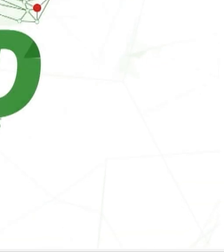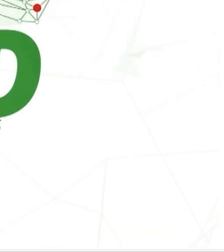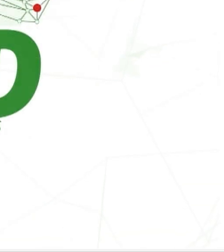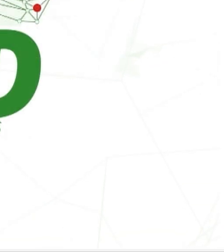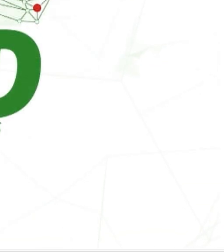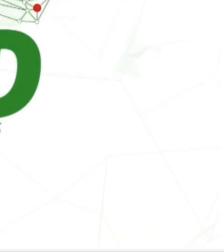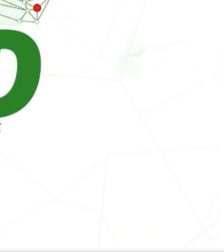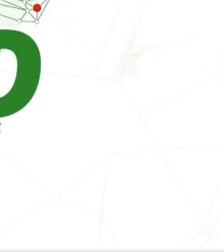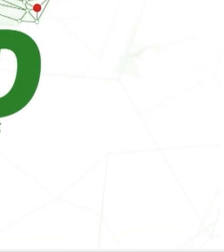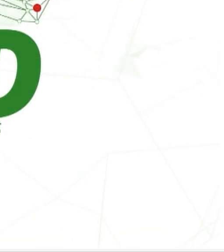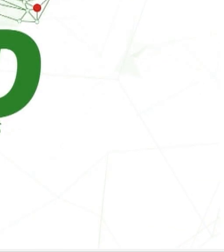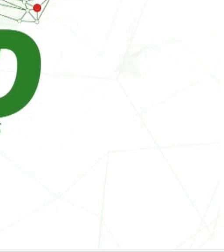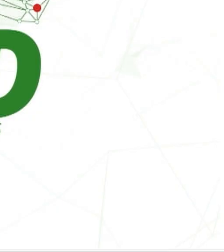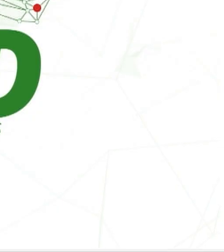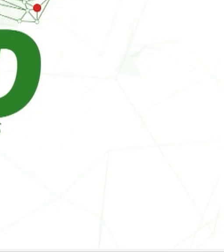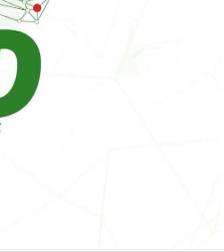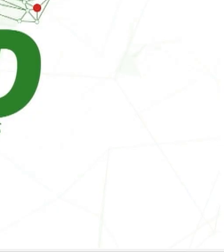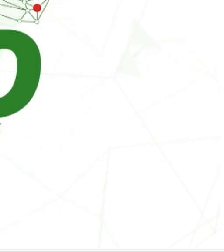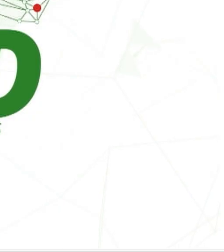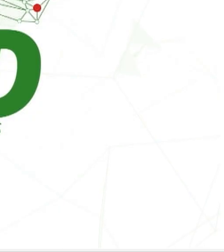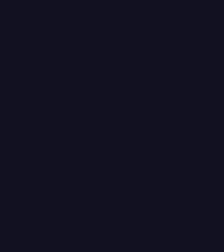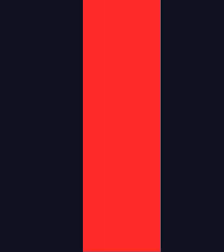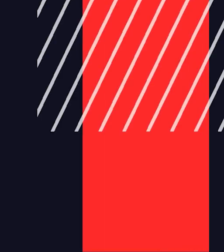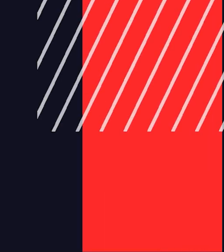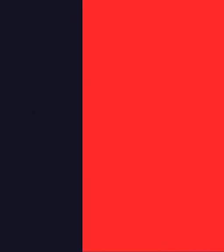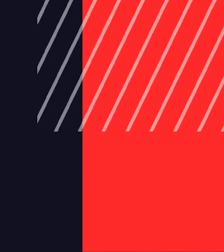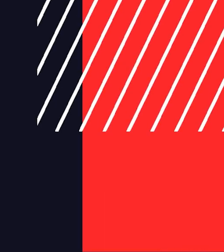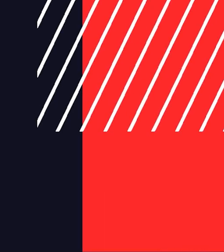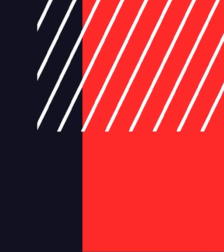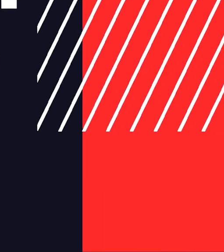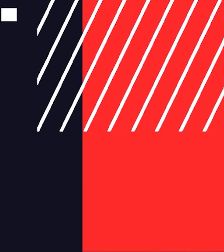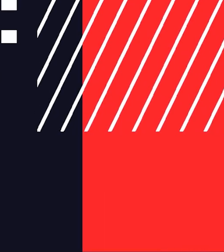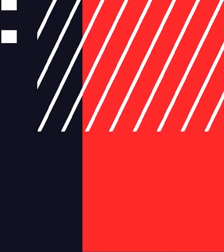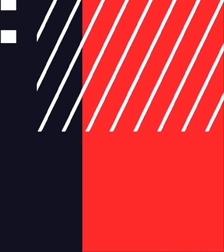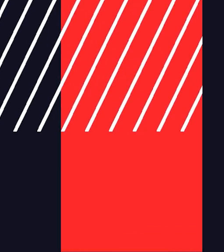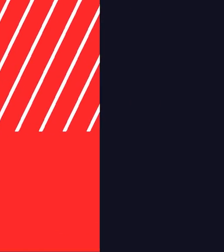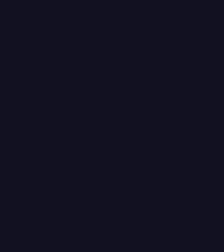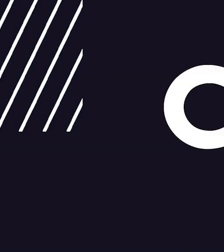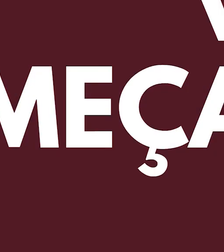Educação à distância, mudando realidades.